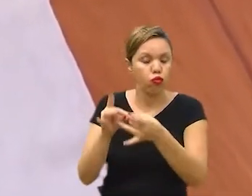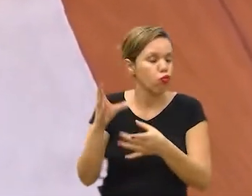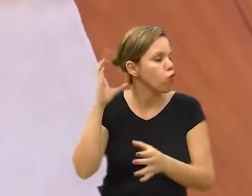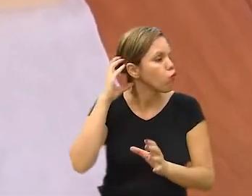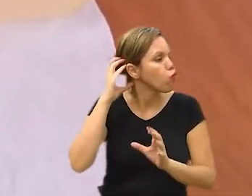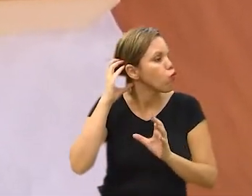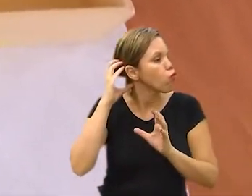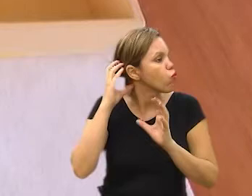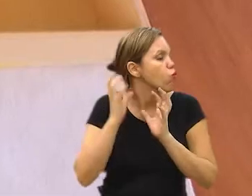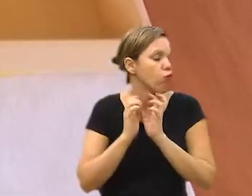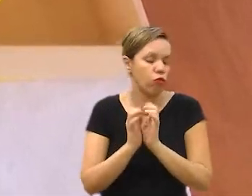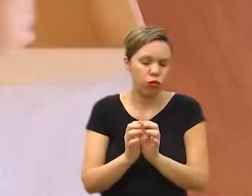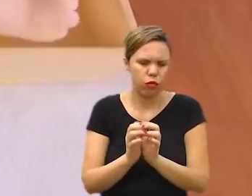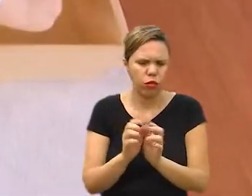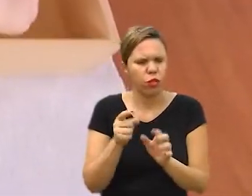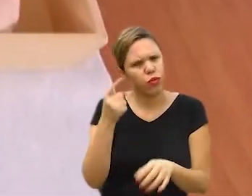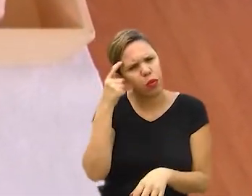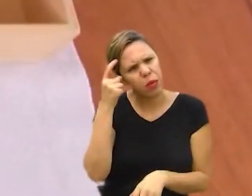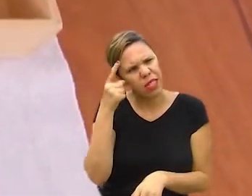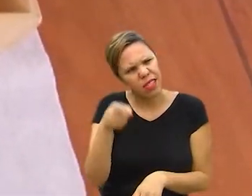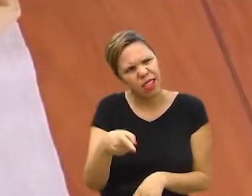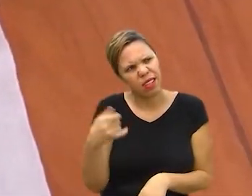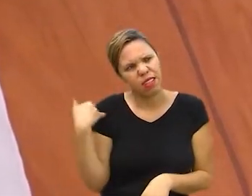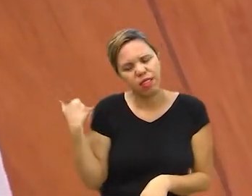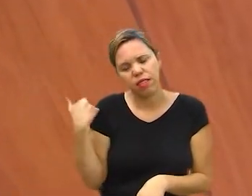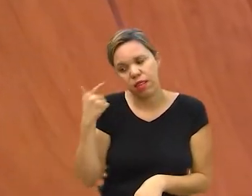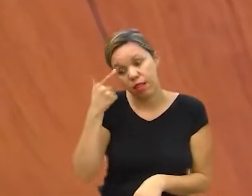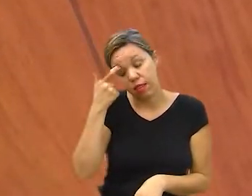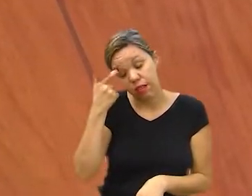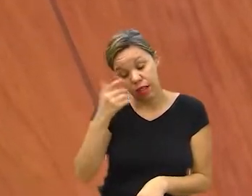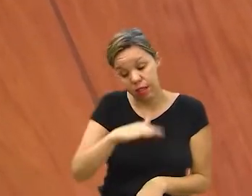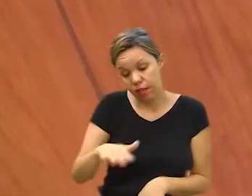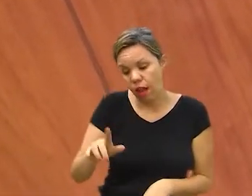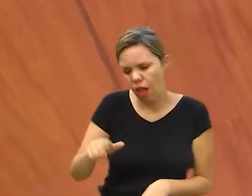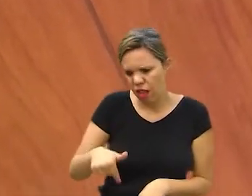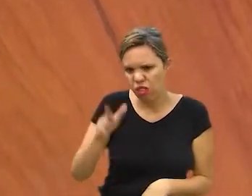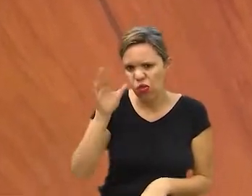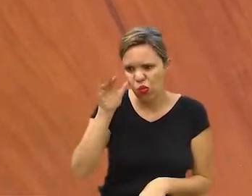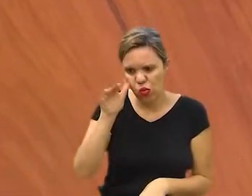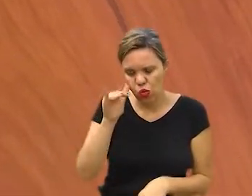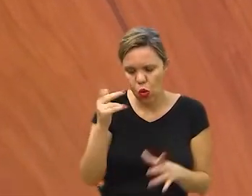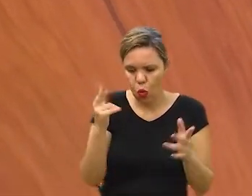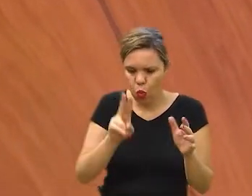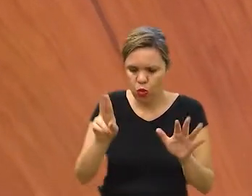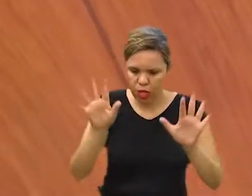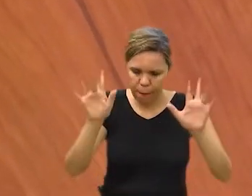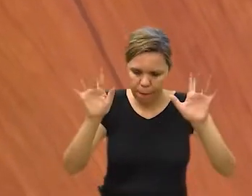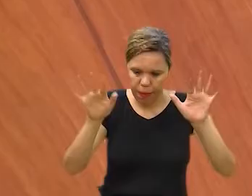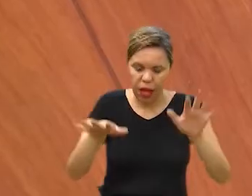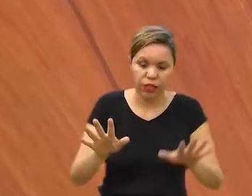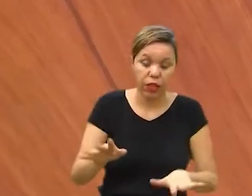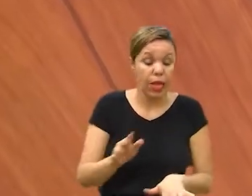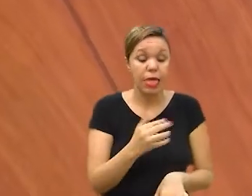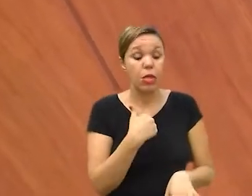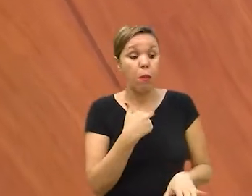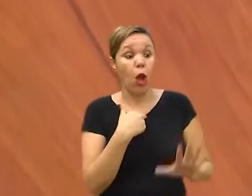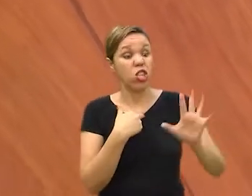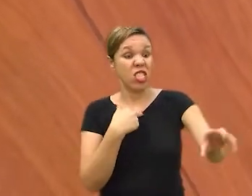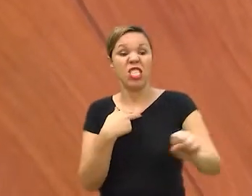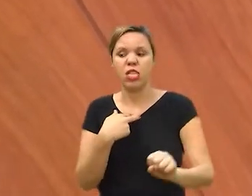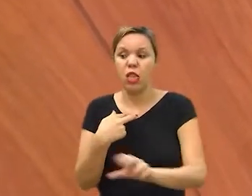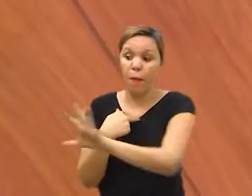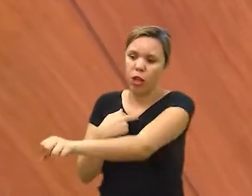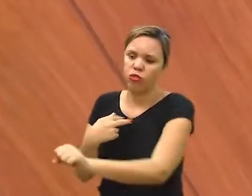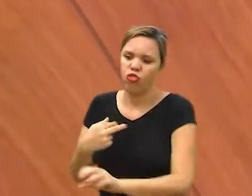E se a gente for pensar nessa faixa etária, né, as crianças são curiosas e vai com a mão. E muitos são repreendidas até dentro de casa.